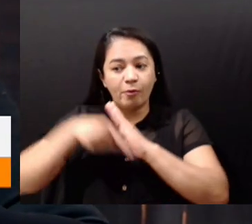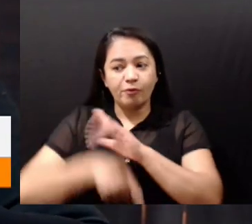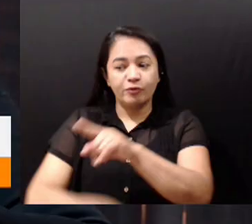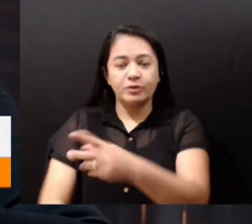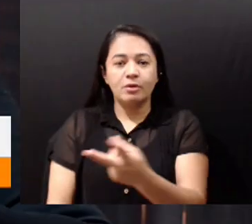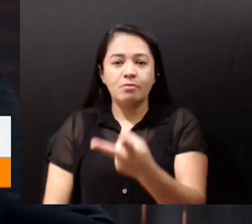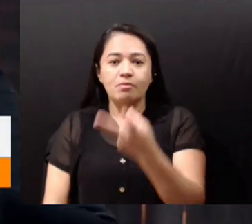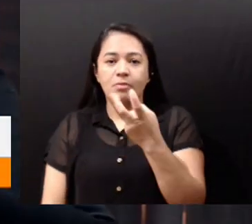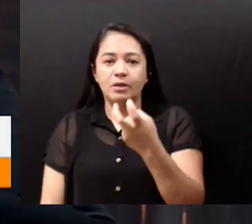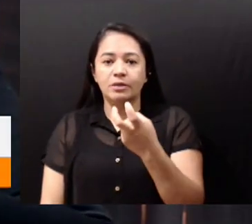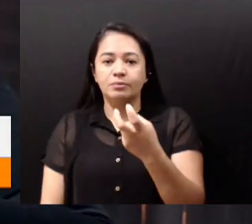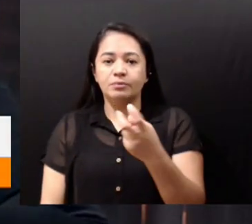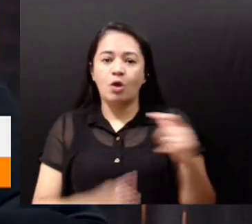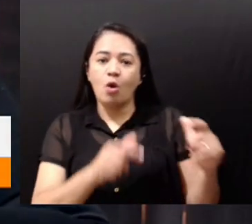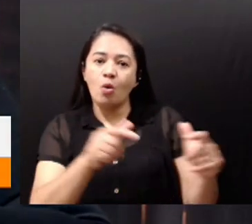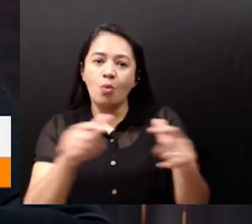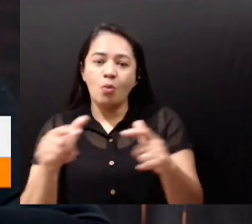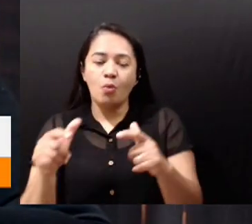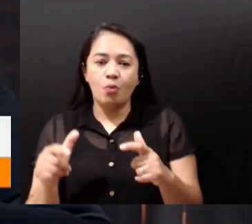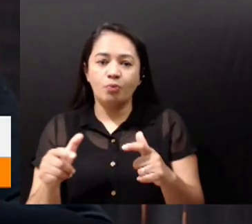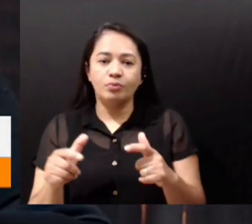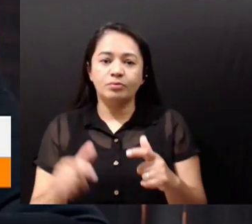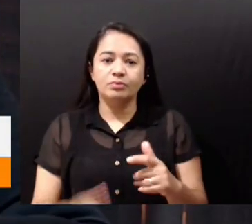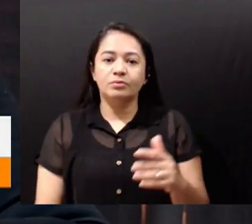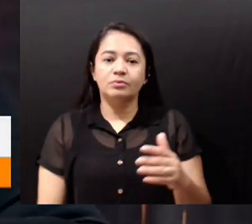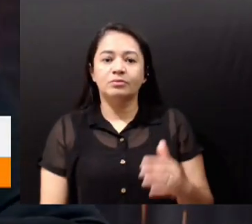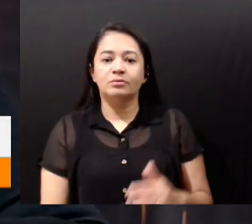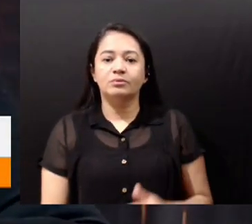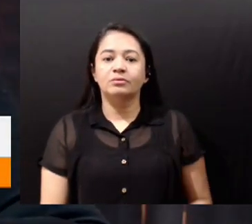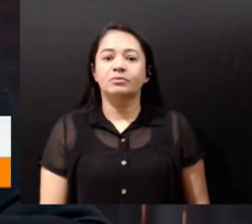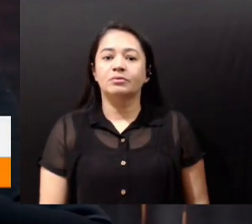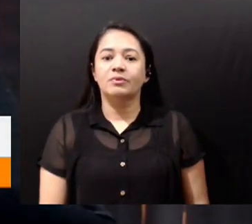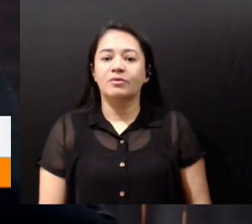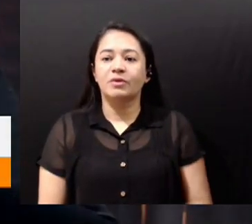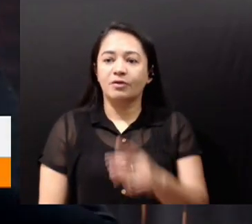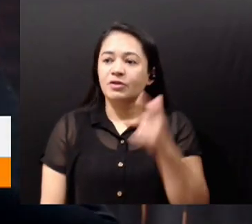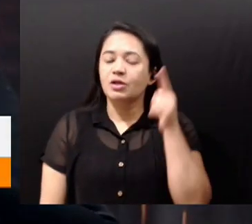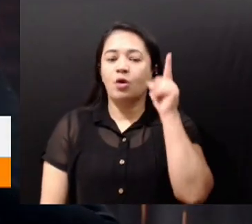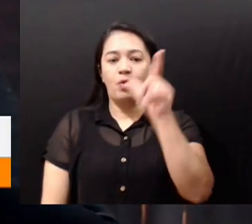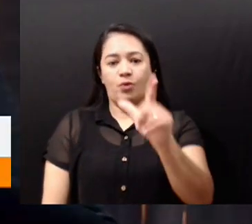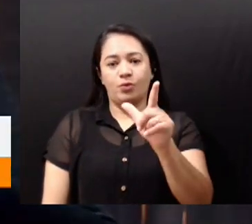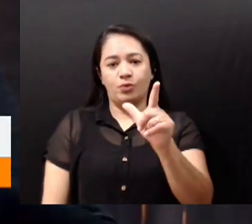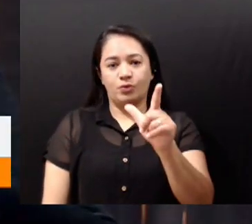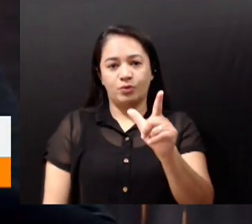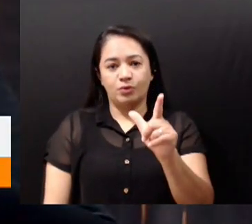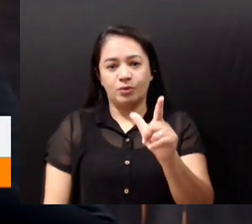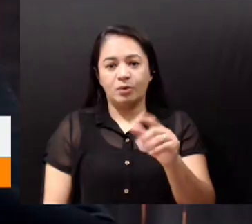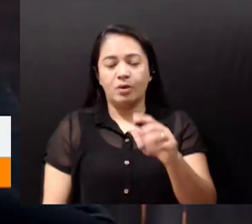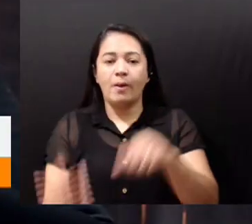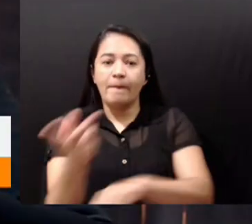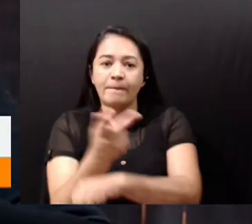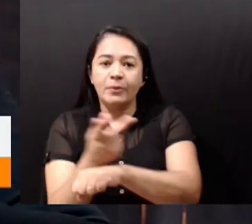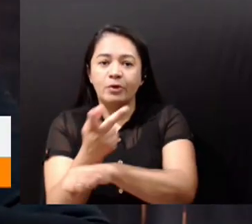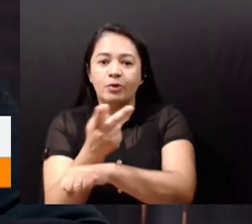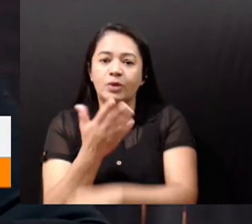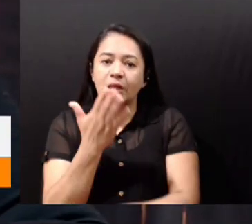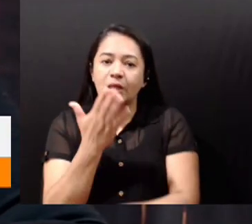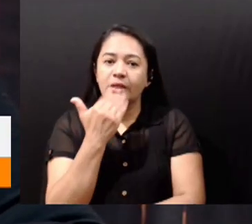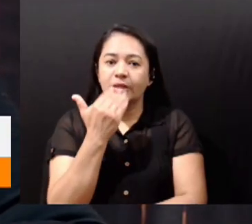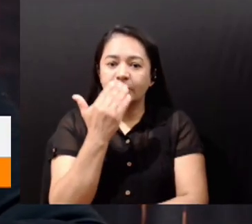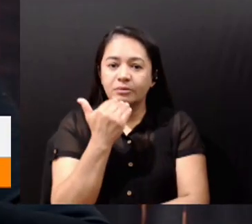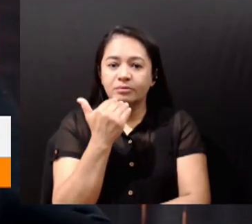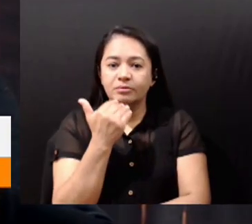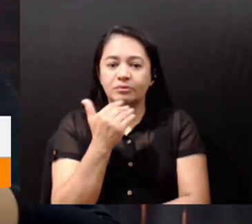onde vem, para aí, então, você conseguir buscar alimentação, entrar nesse